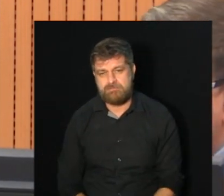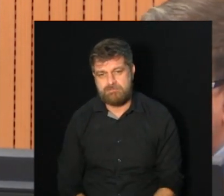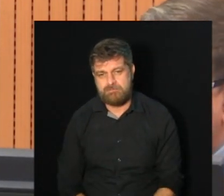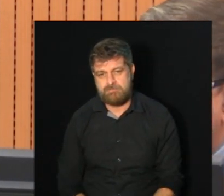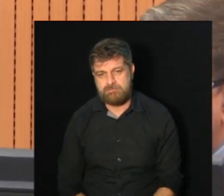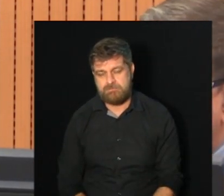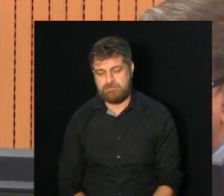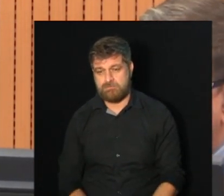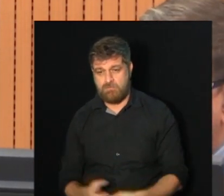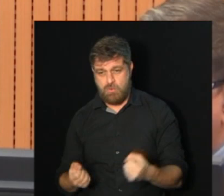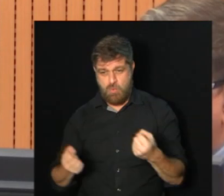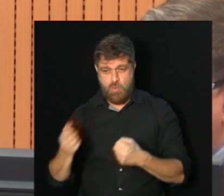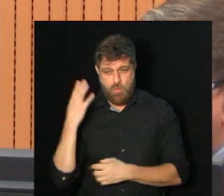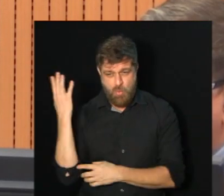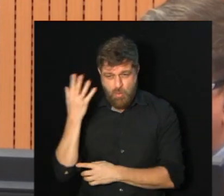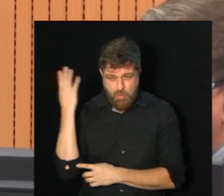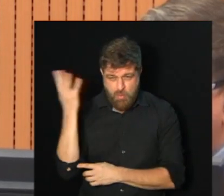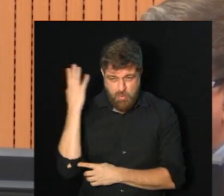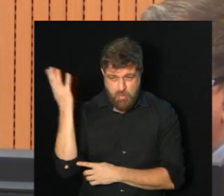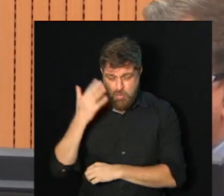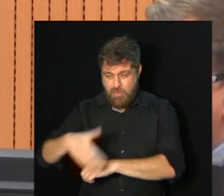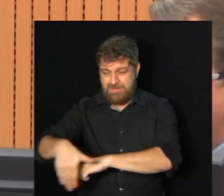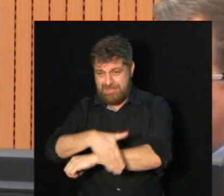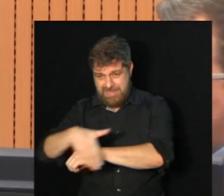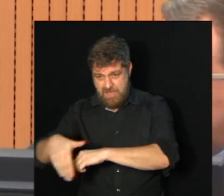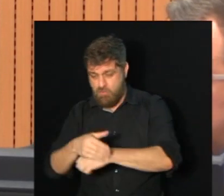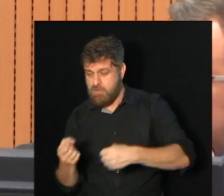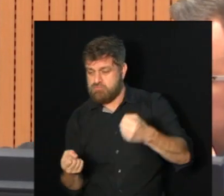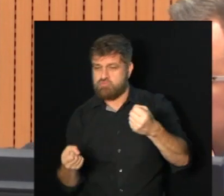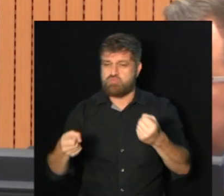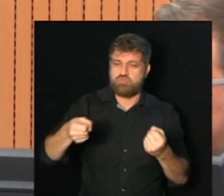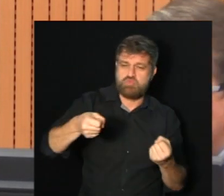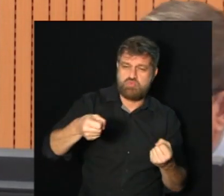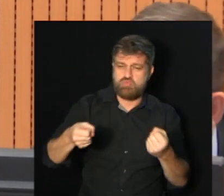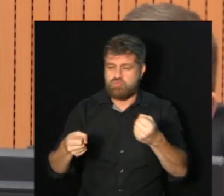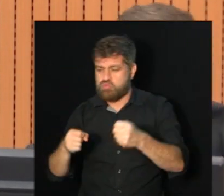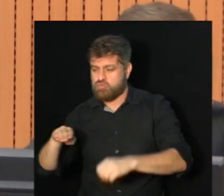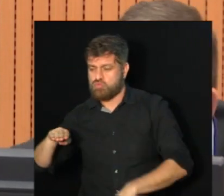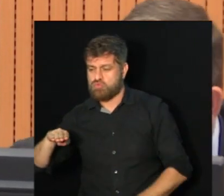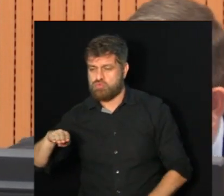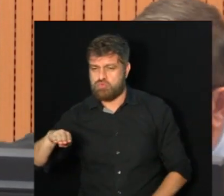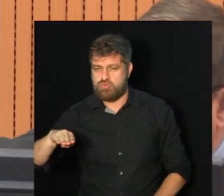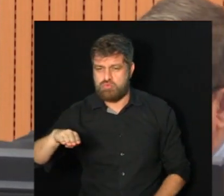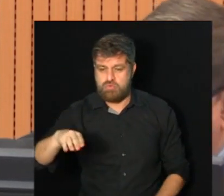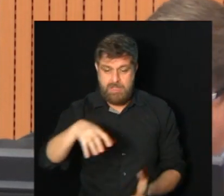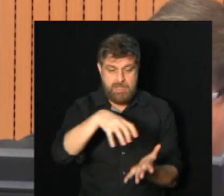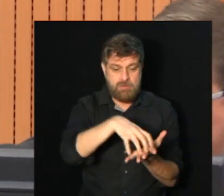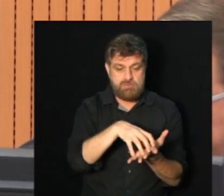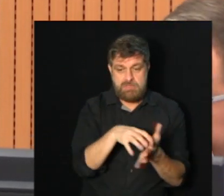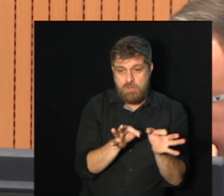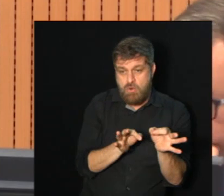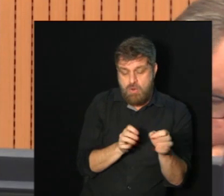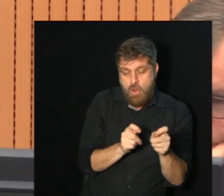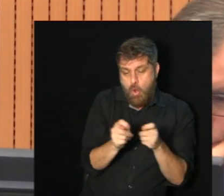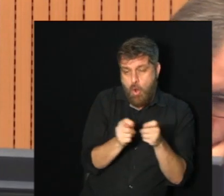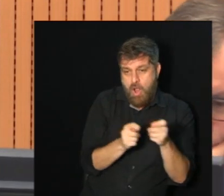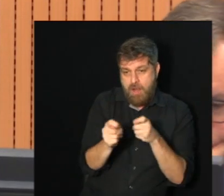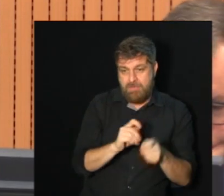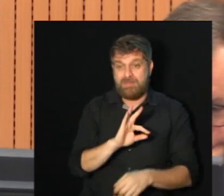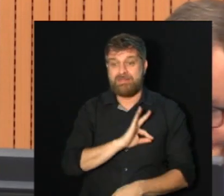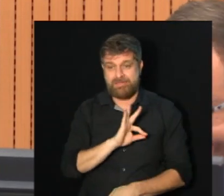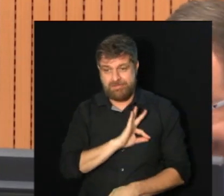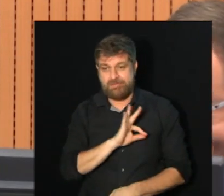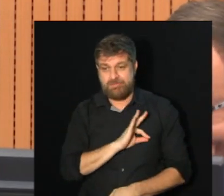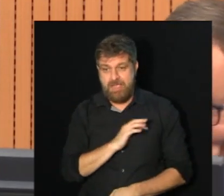os veículos de patrulha na rua e o centro de coordenação central da polícia